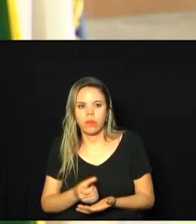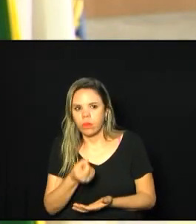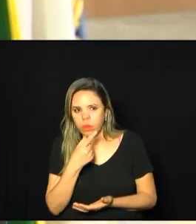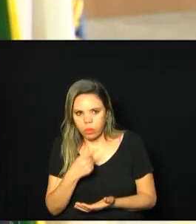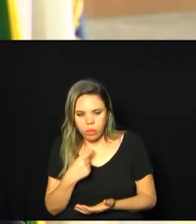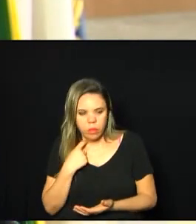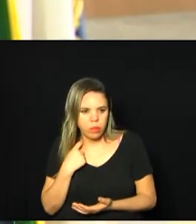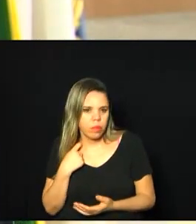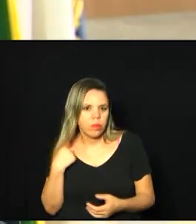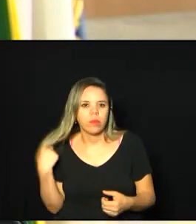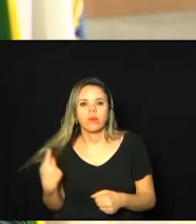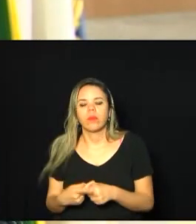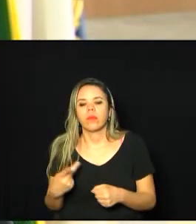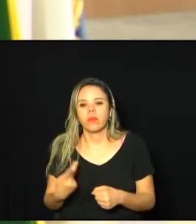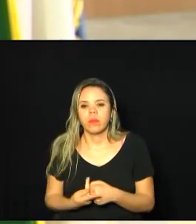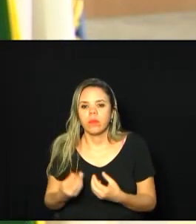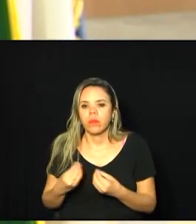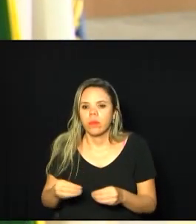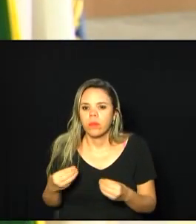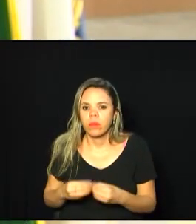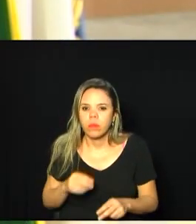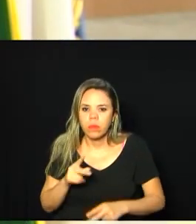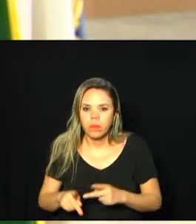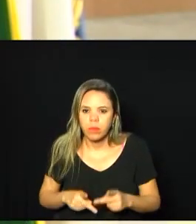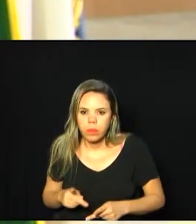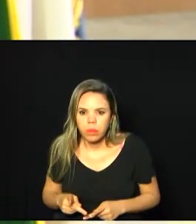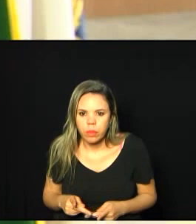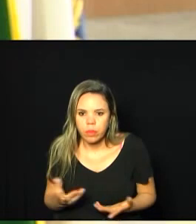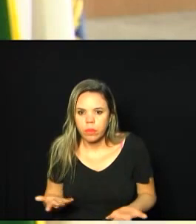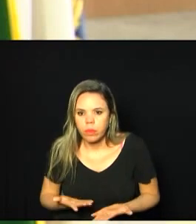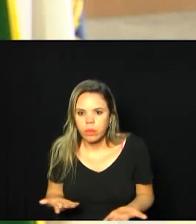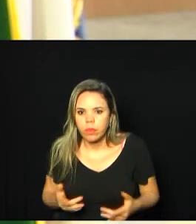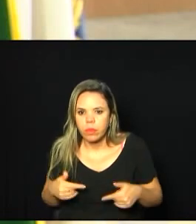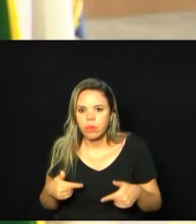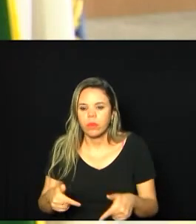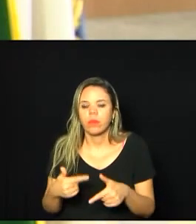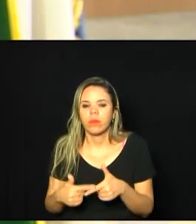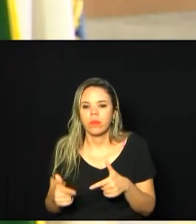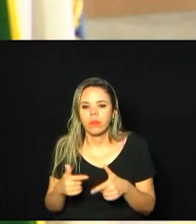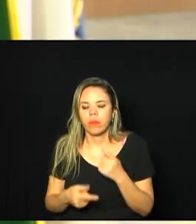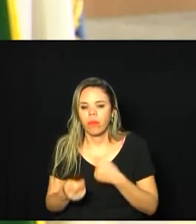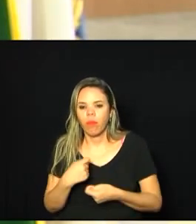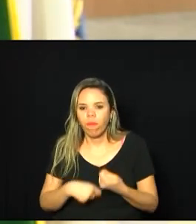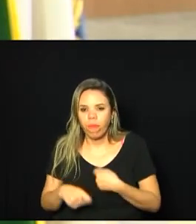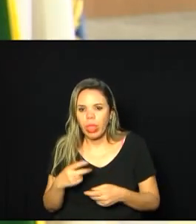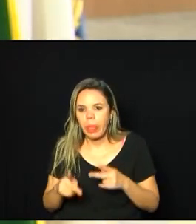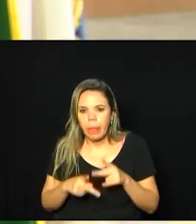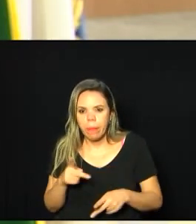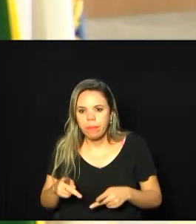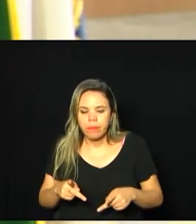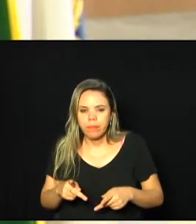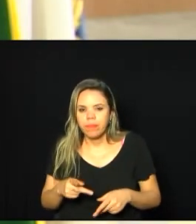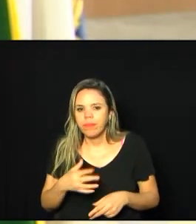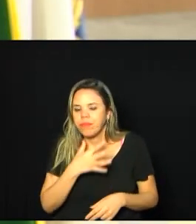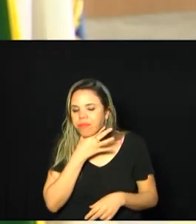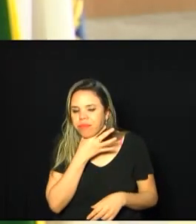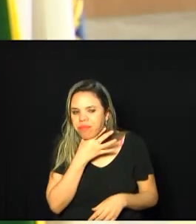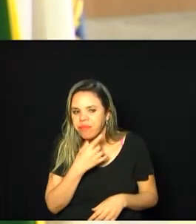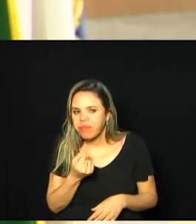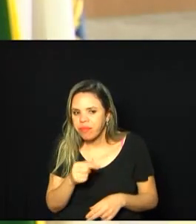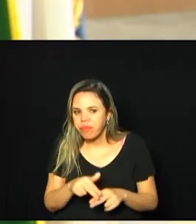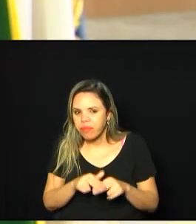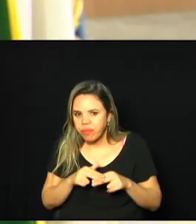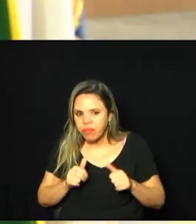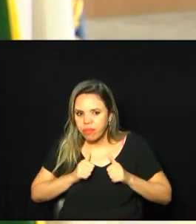medicamentos e produtos, e tem prejudicado muito a população que agora tem enfrentado problemas econômicos. Muitos estão com dificuldades financeiras por conta